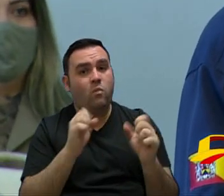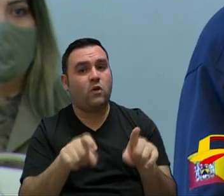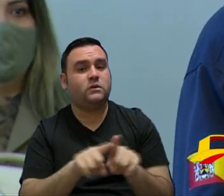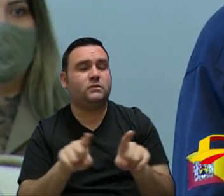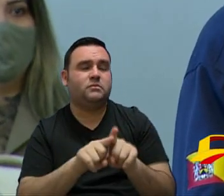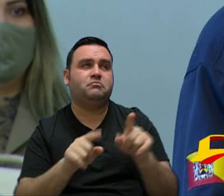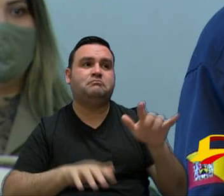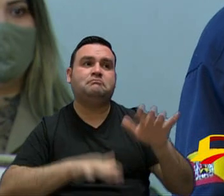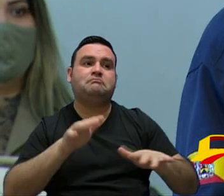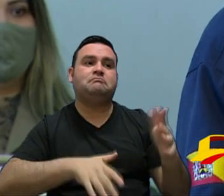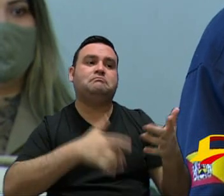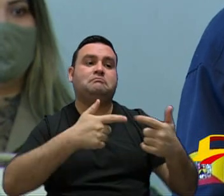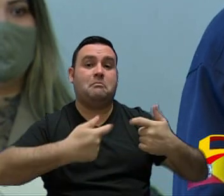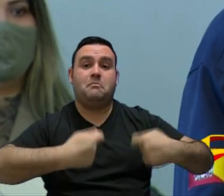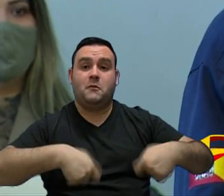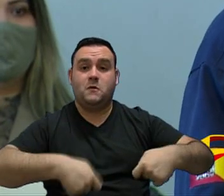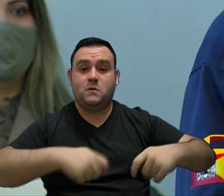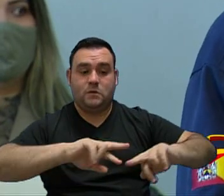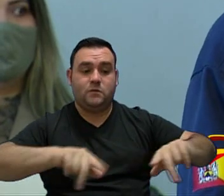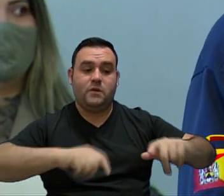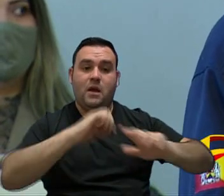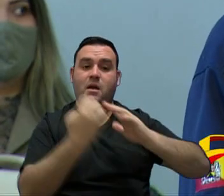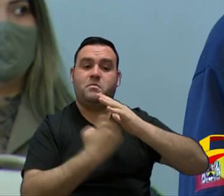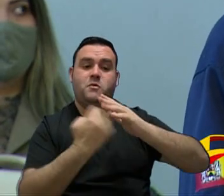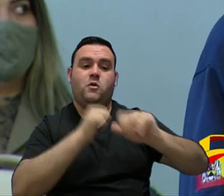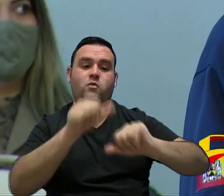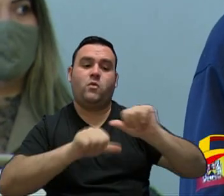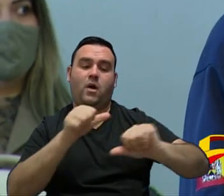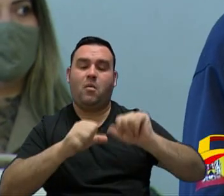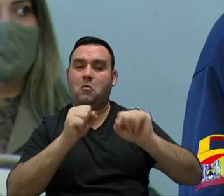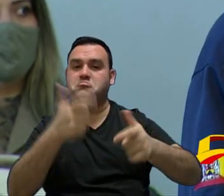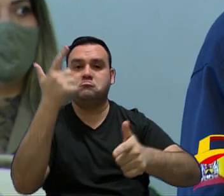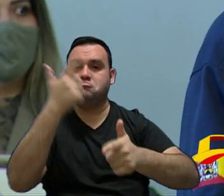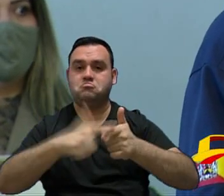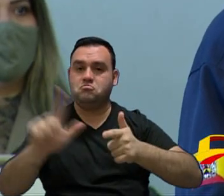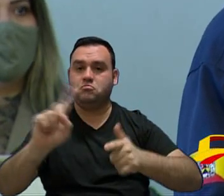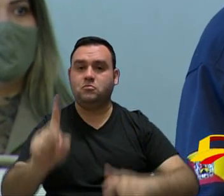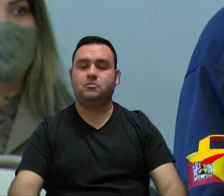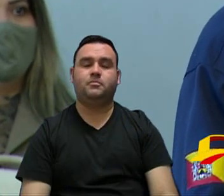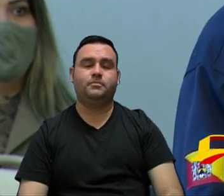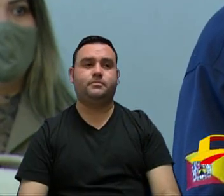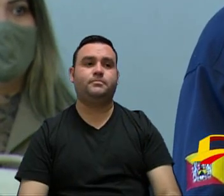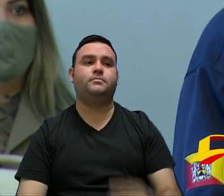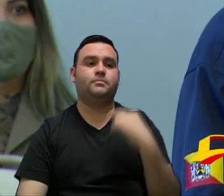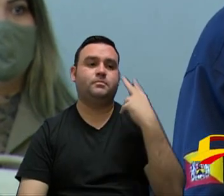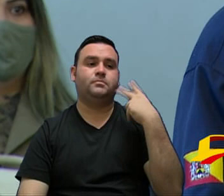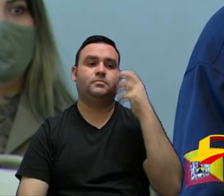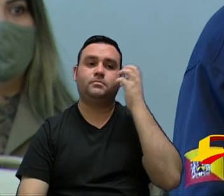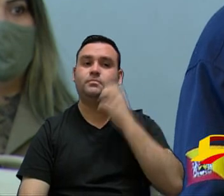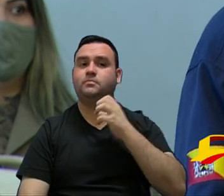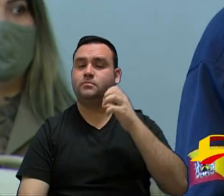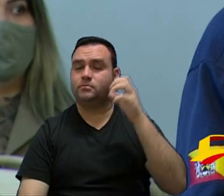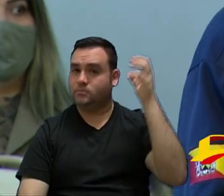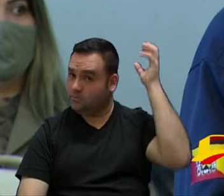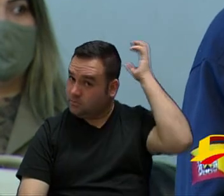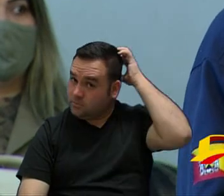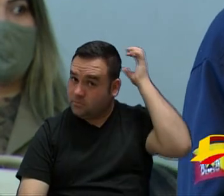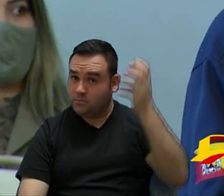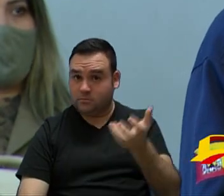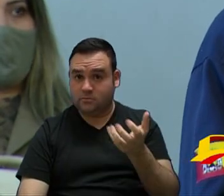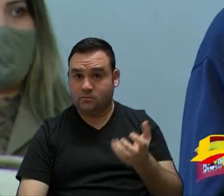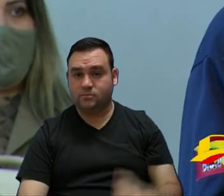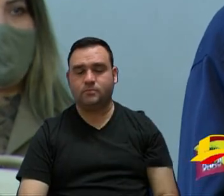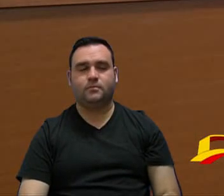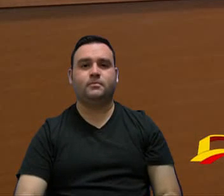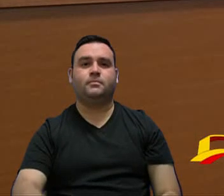de repente mediante algumas necessidades da empresa pode trocar um vem problema não que o vereador péricles também quer fazer uma pergunta